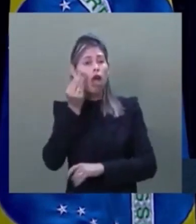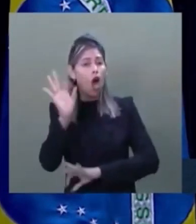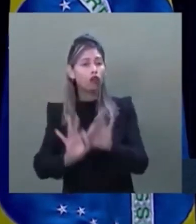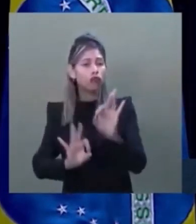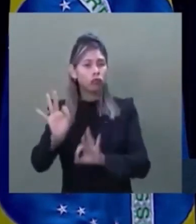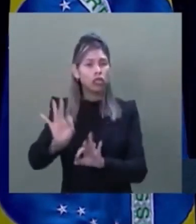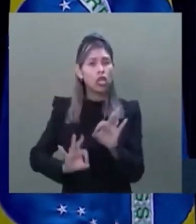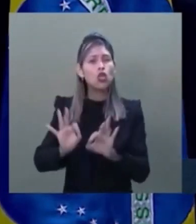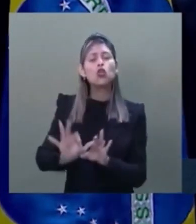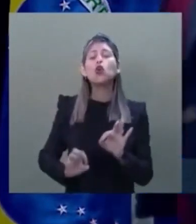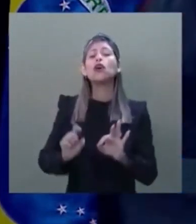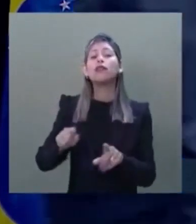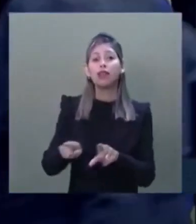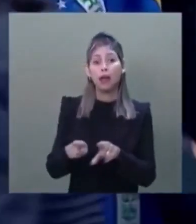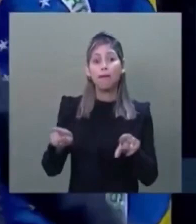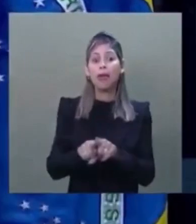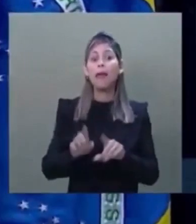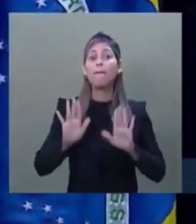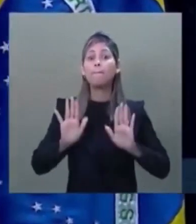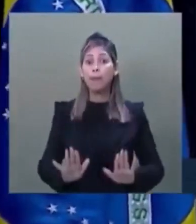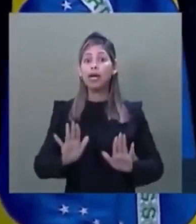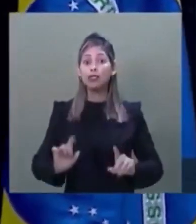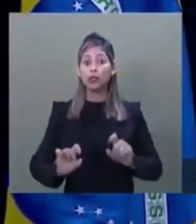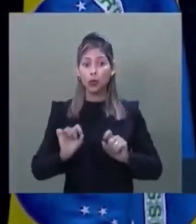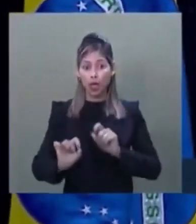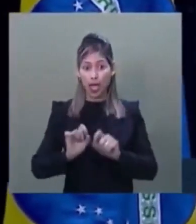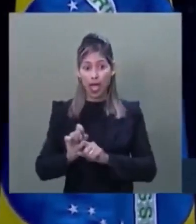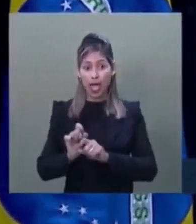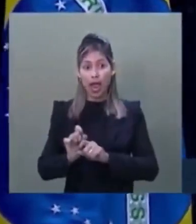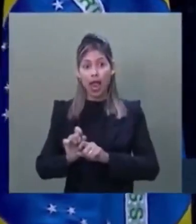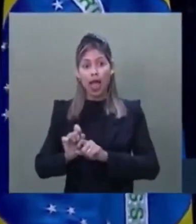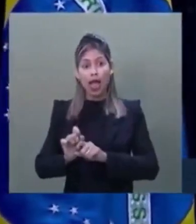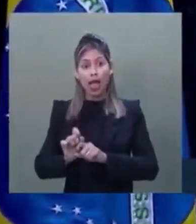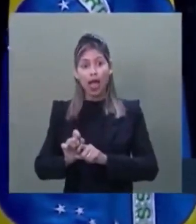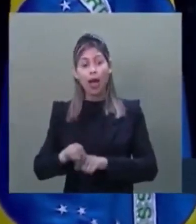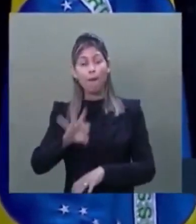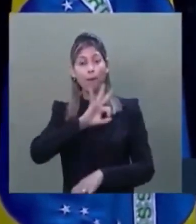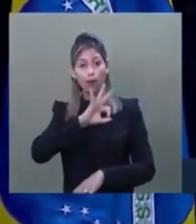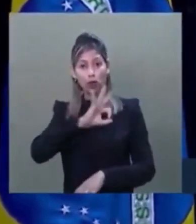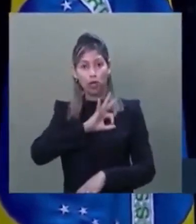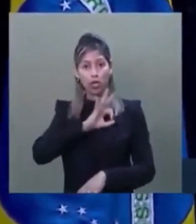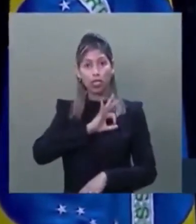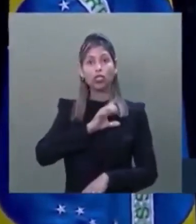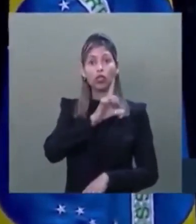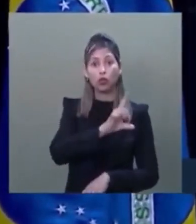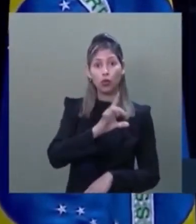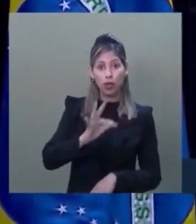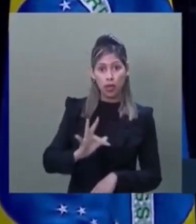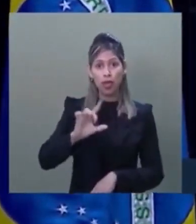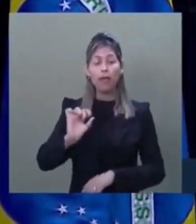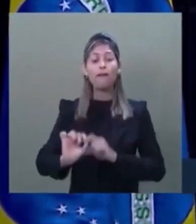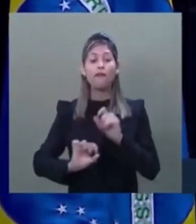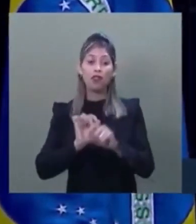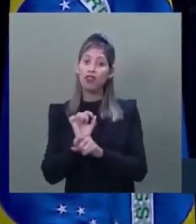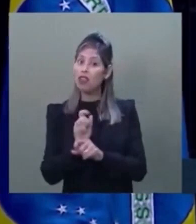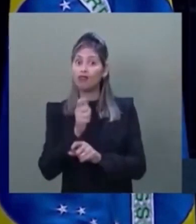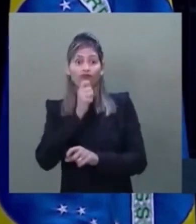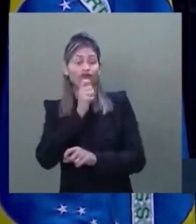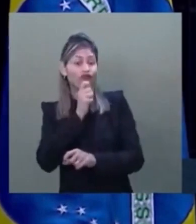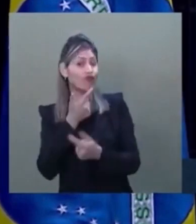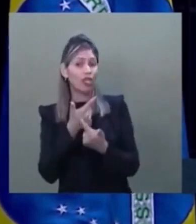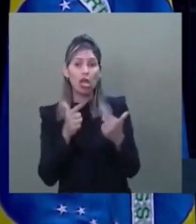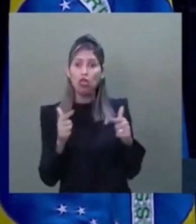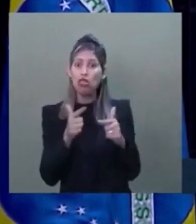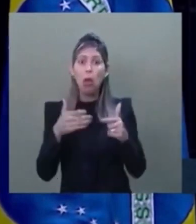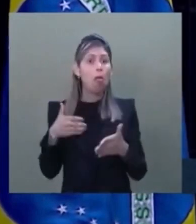que as forças de segurança pública do Distrito Federal foram ineficazes no trabalho de